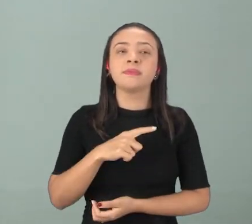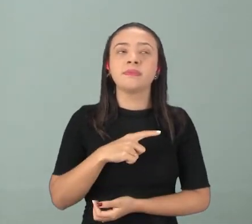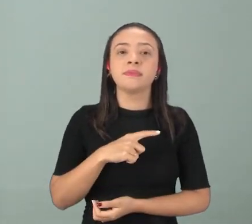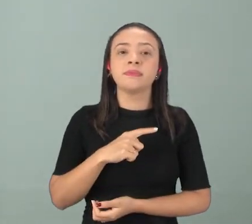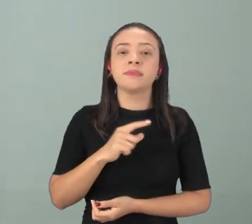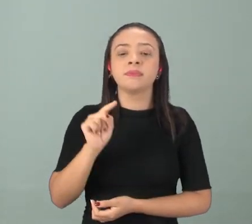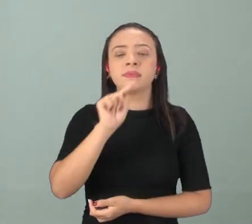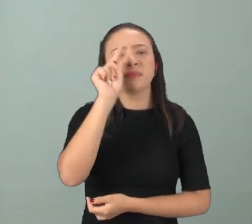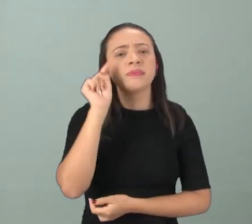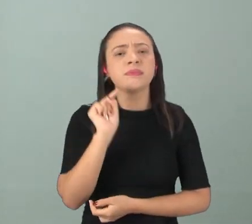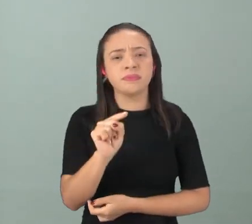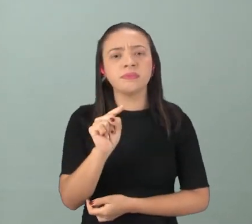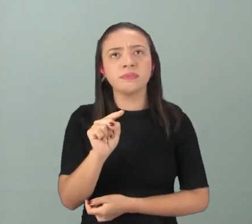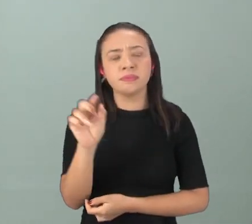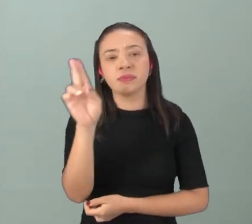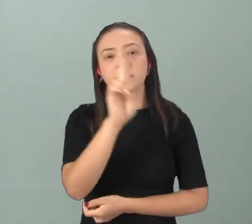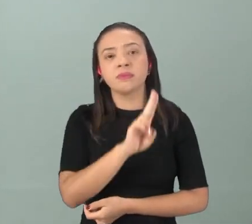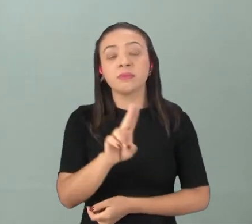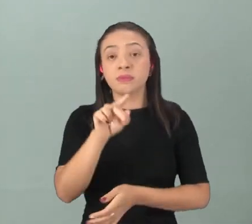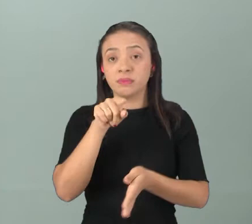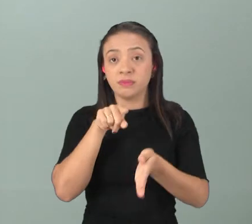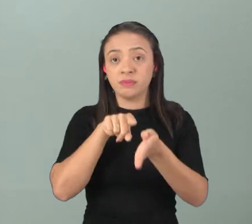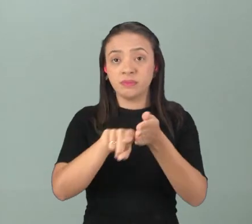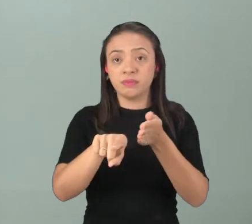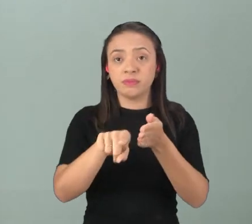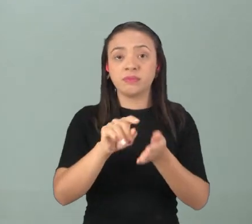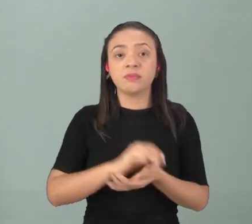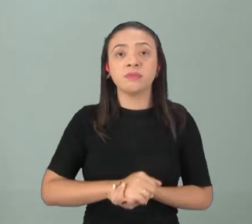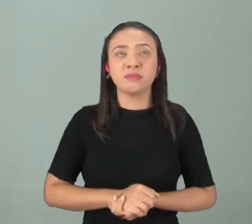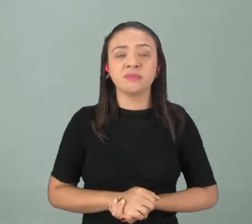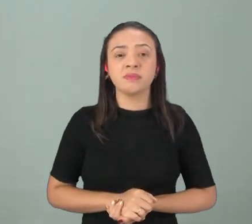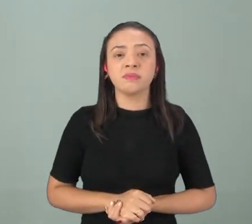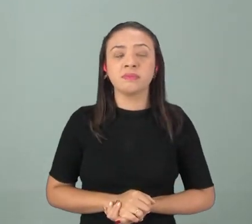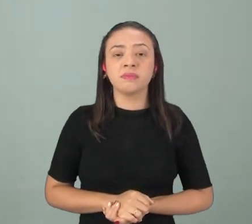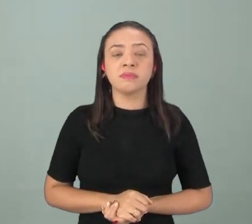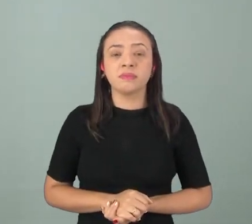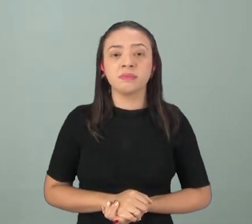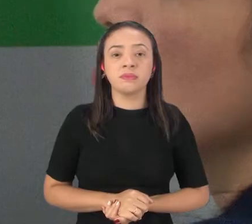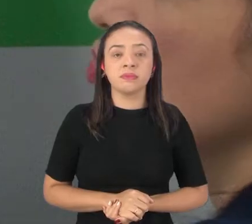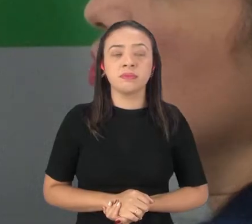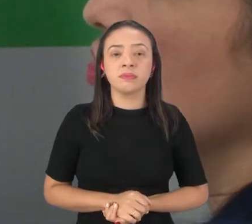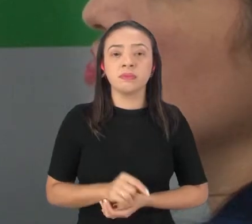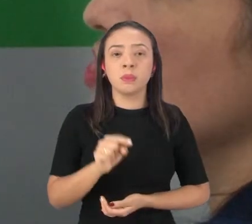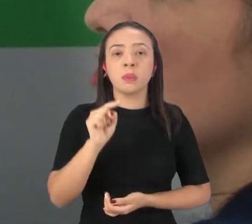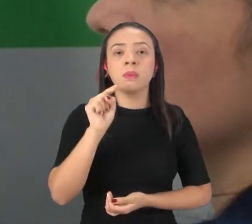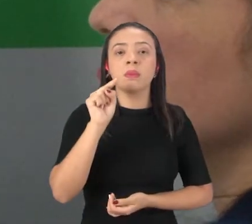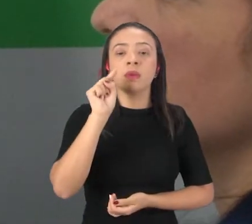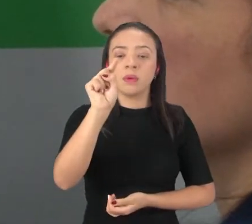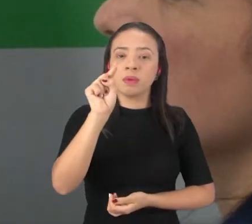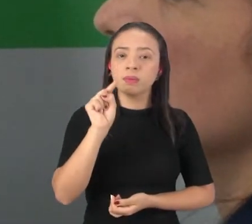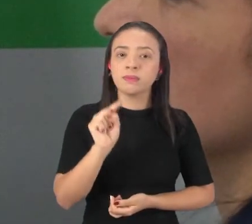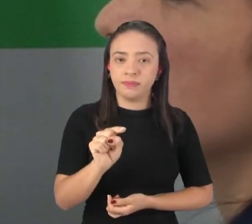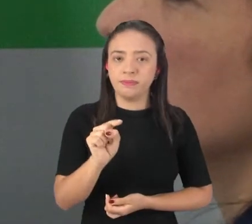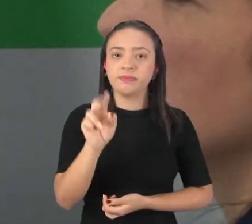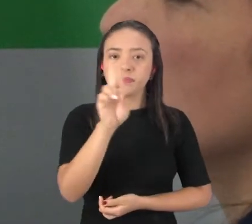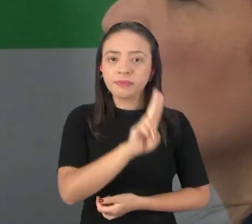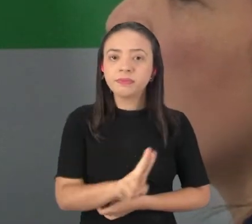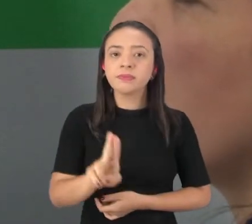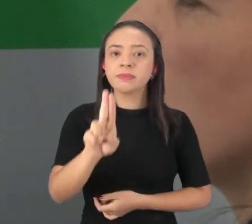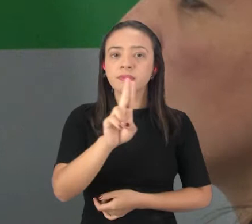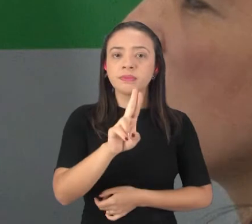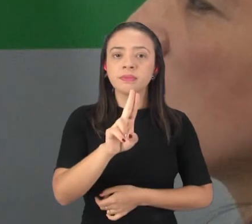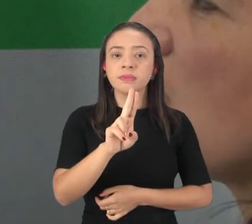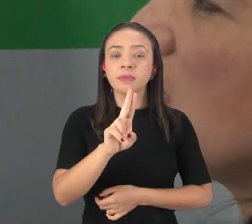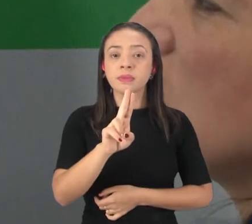de interrogação, que é usado em perguntas, ok? Dois pontos, ó.